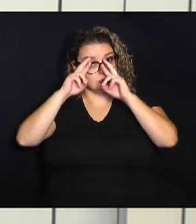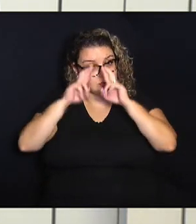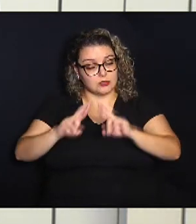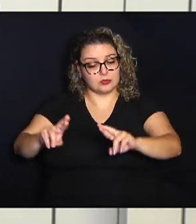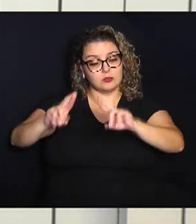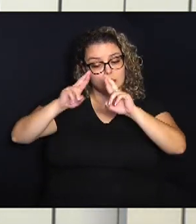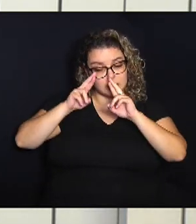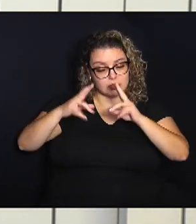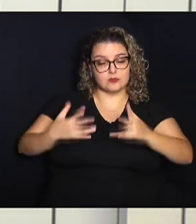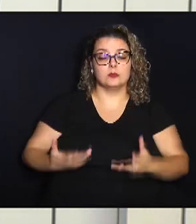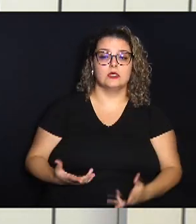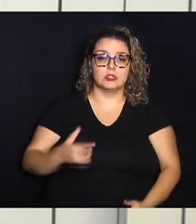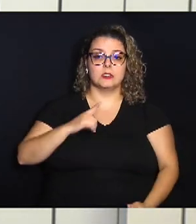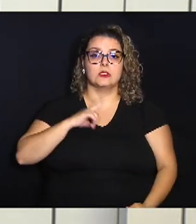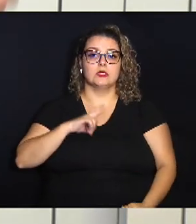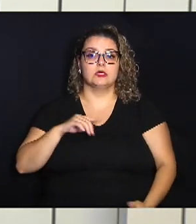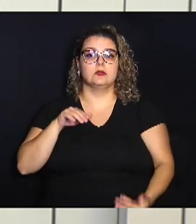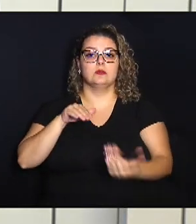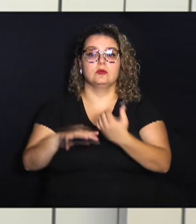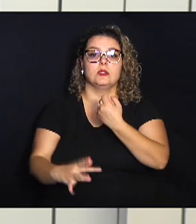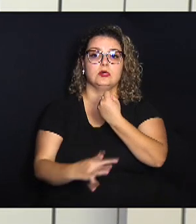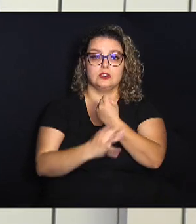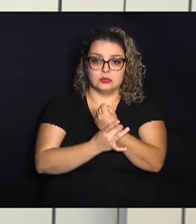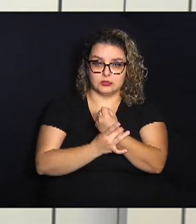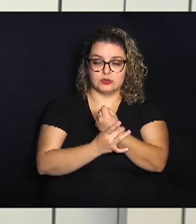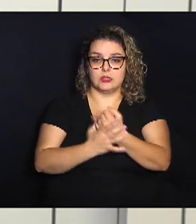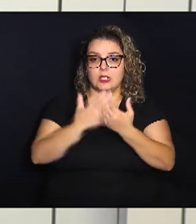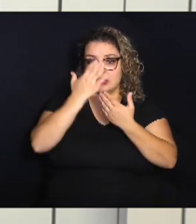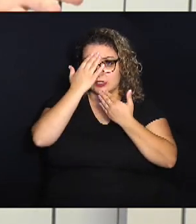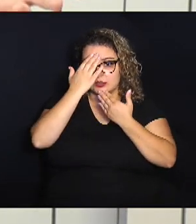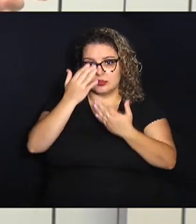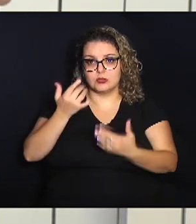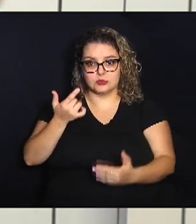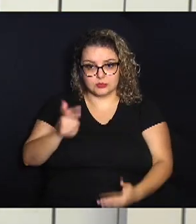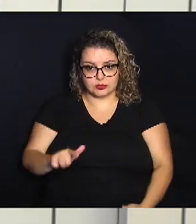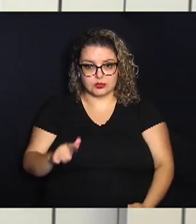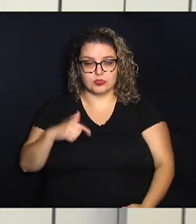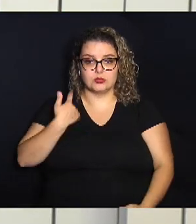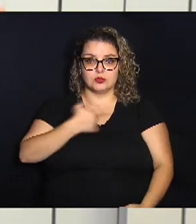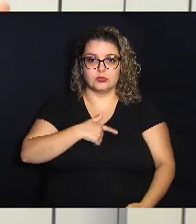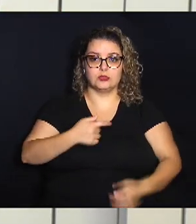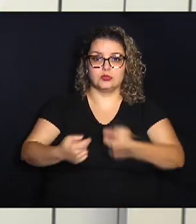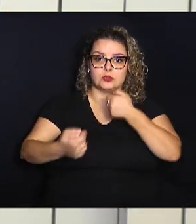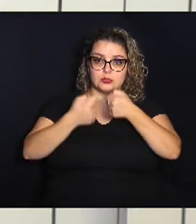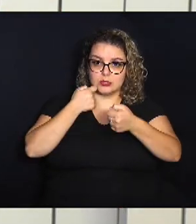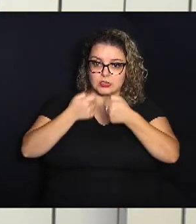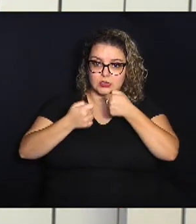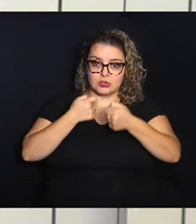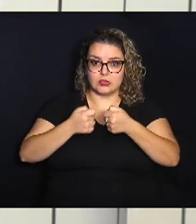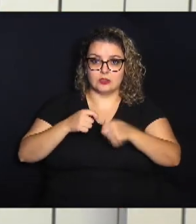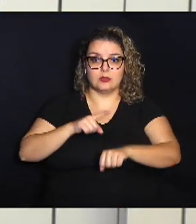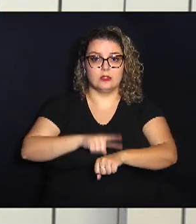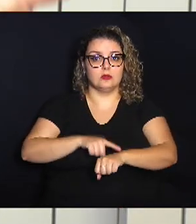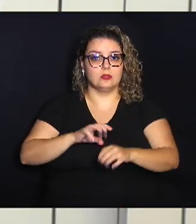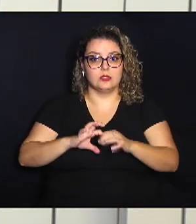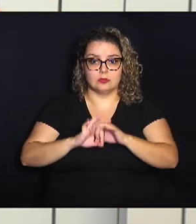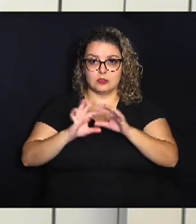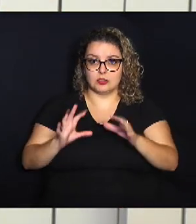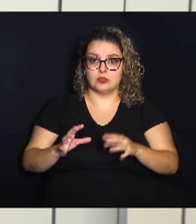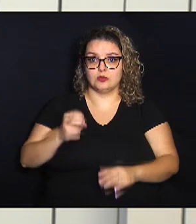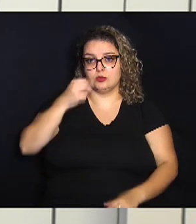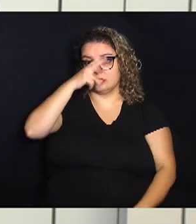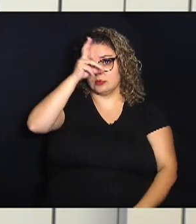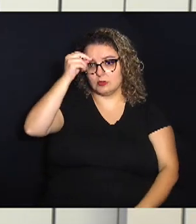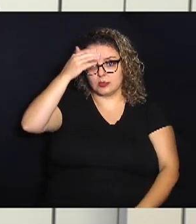nós termos aí um trânsito seguro. Agradecendo novamente ao nosso repórter a disponibilidade do tempo do prefeito